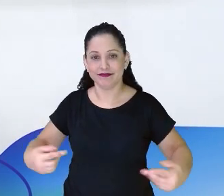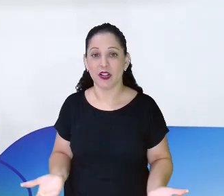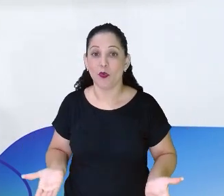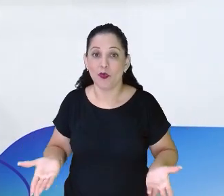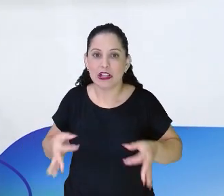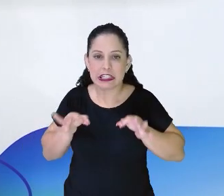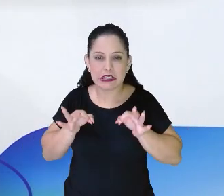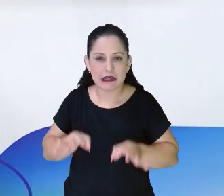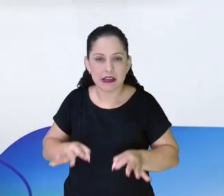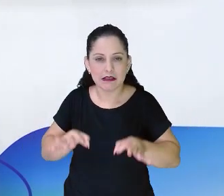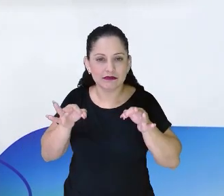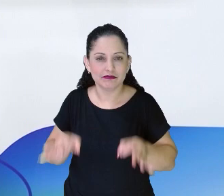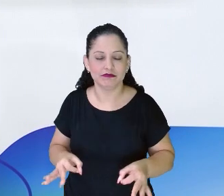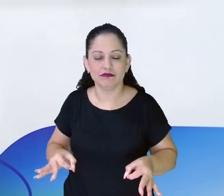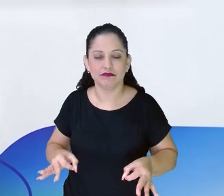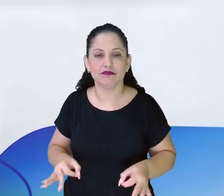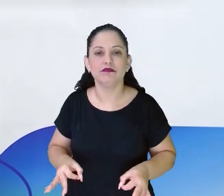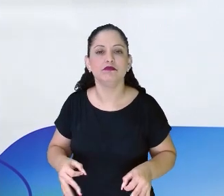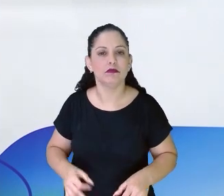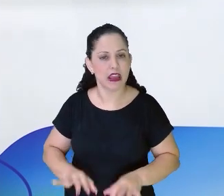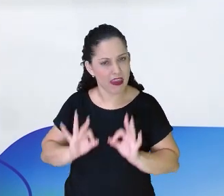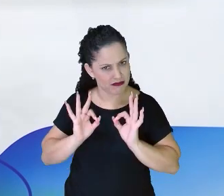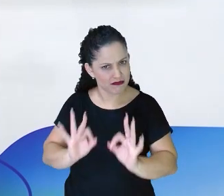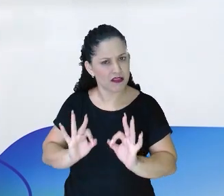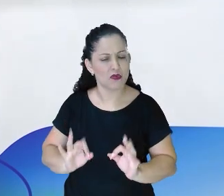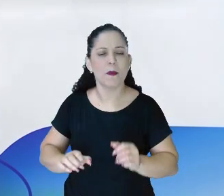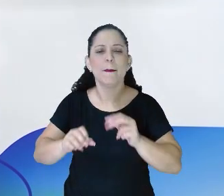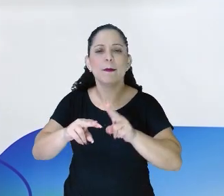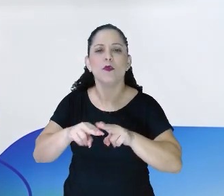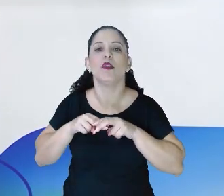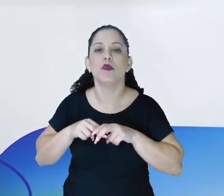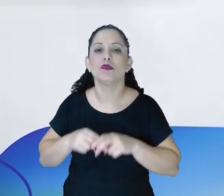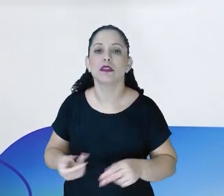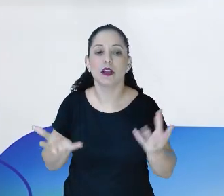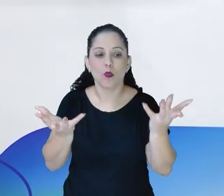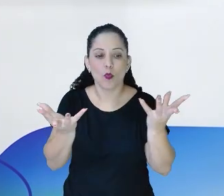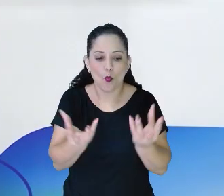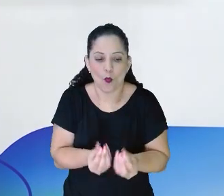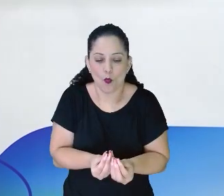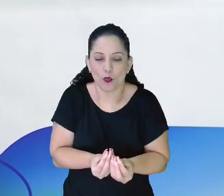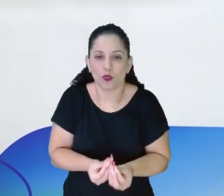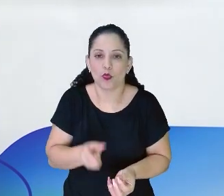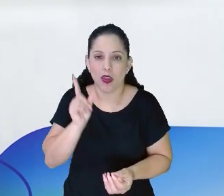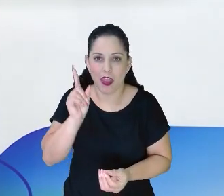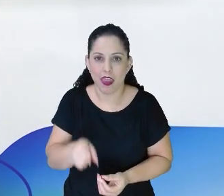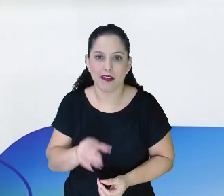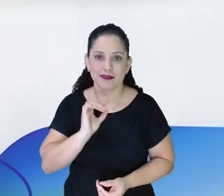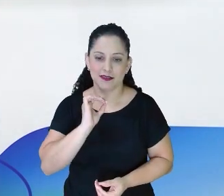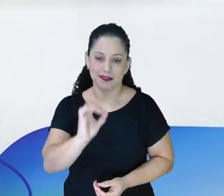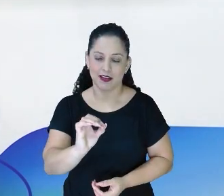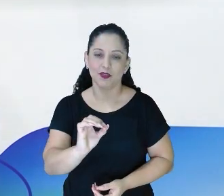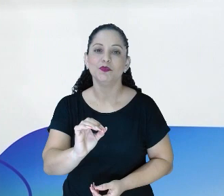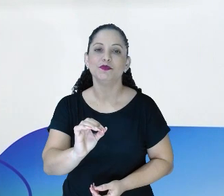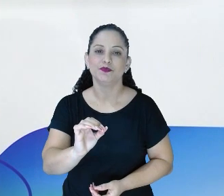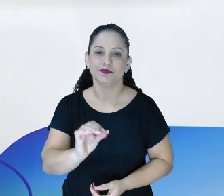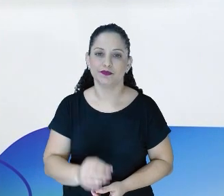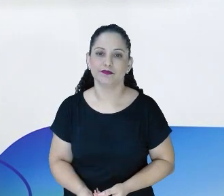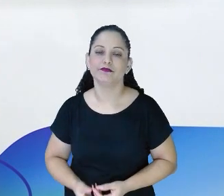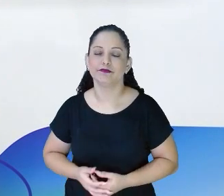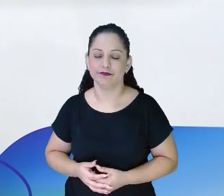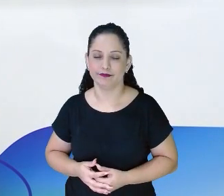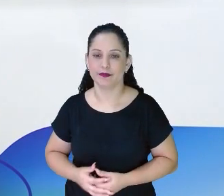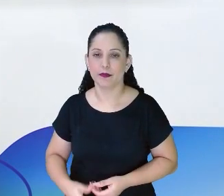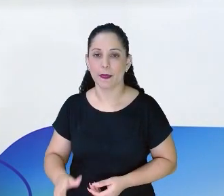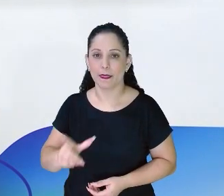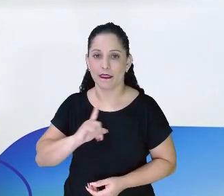Divisão exata. Exata, professora? É, porque o meu resto, assim como no método chave, foi 0. Ó,